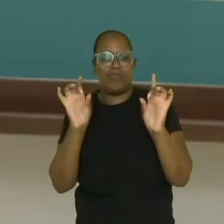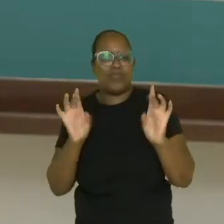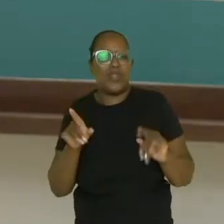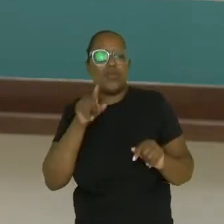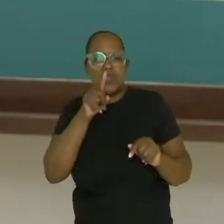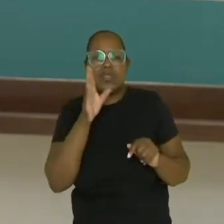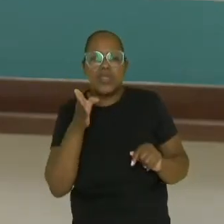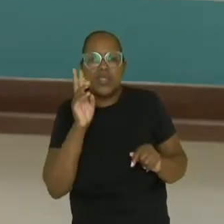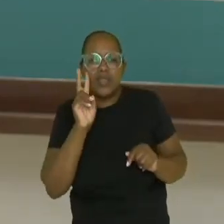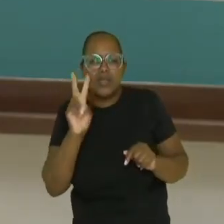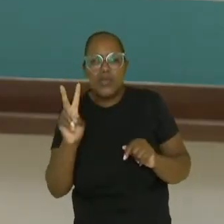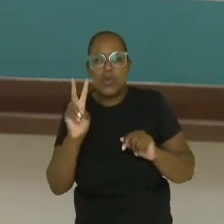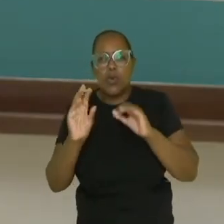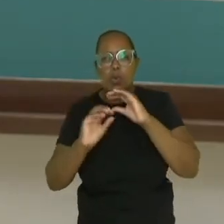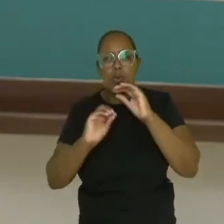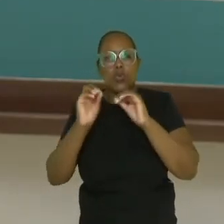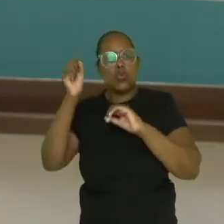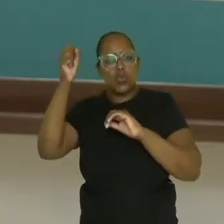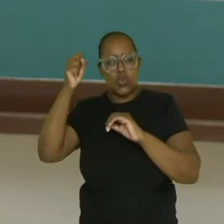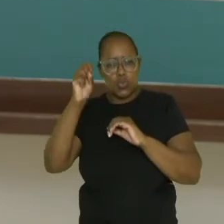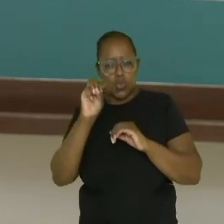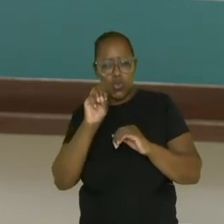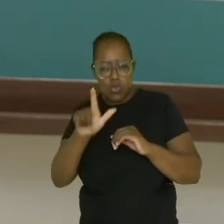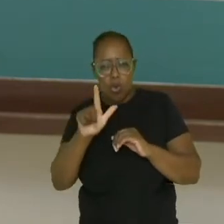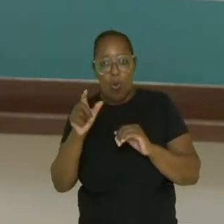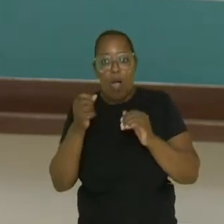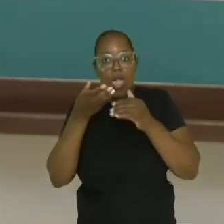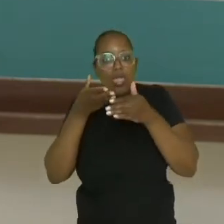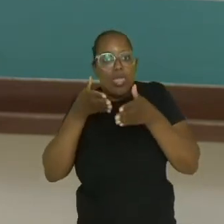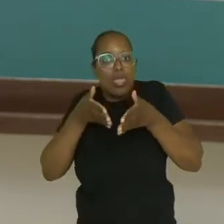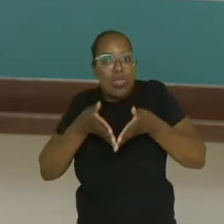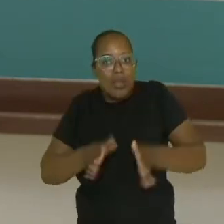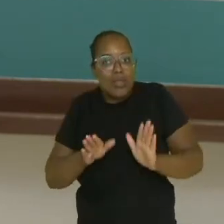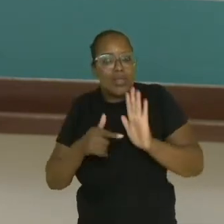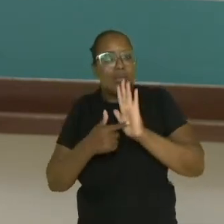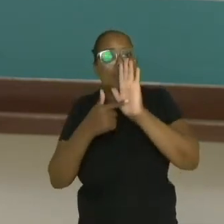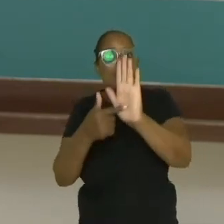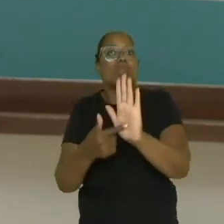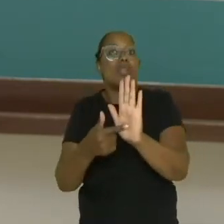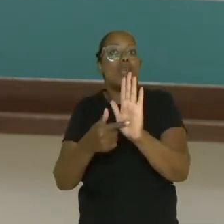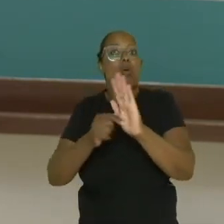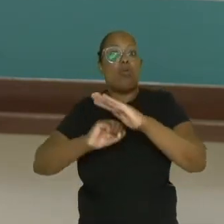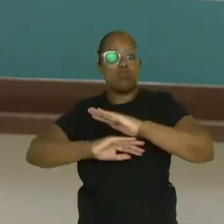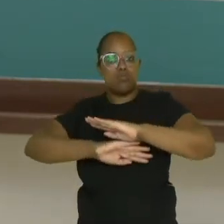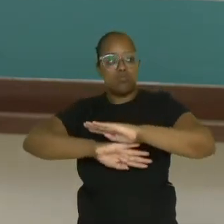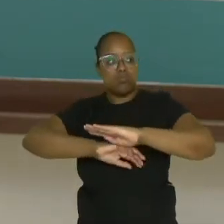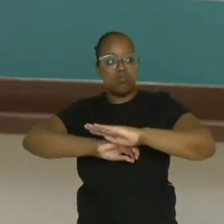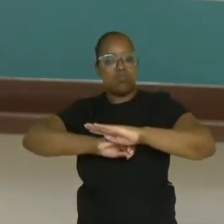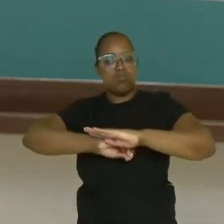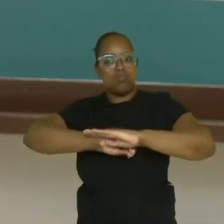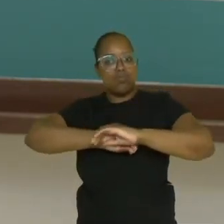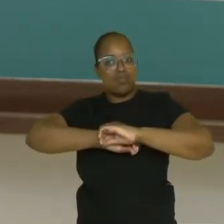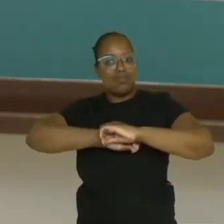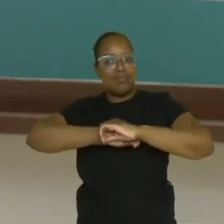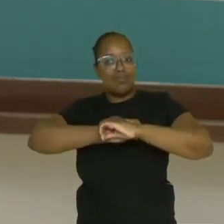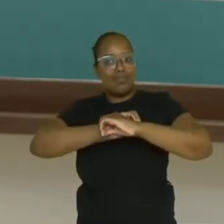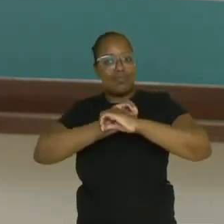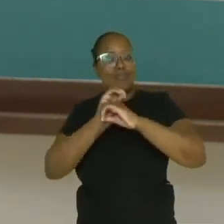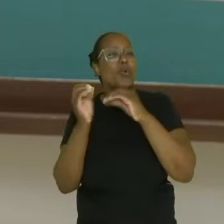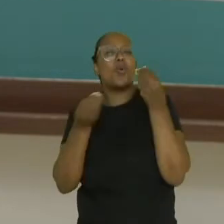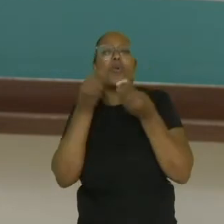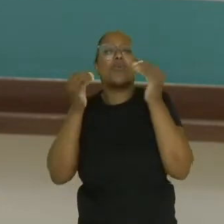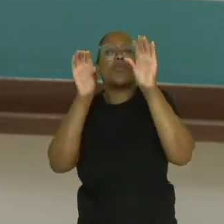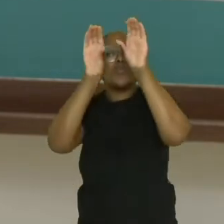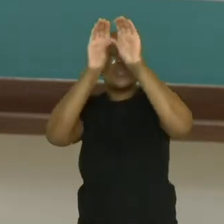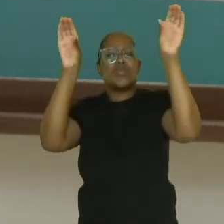o sol nascer, já teve a oportunidade de ver o nascer do sol ou o pôr do sol? Que lindo que o céu fica, já pensou